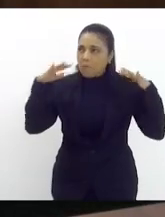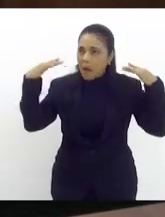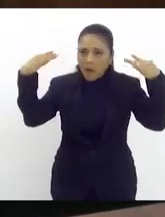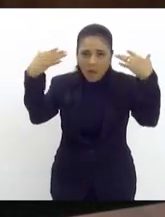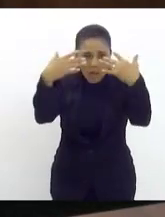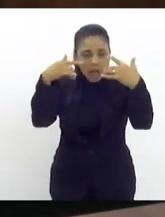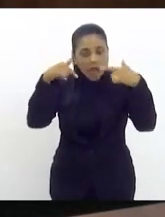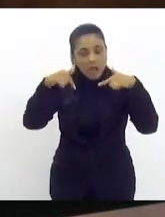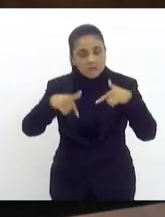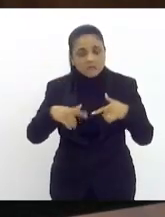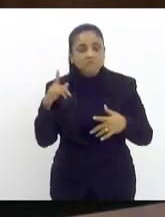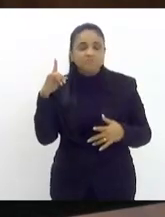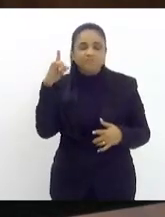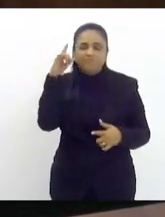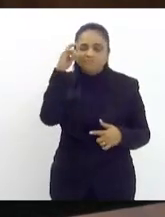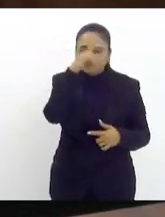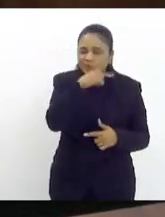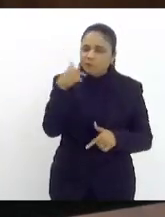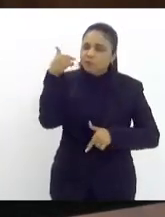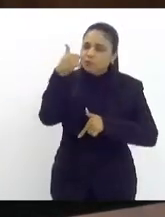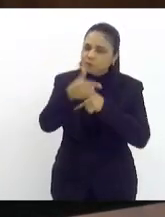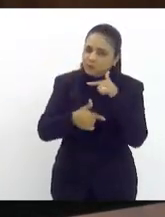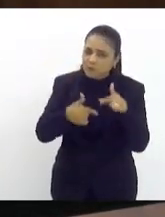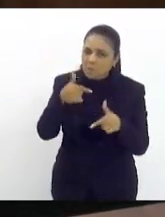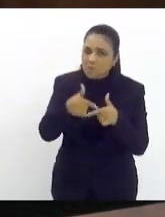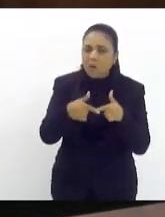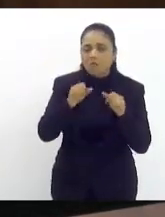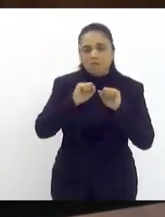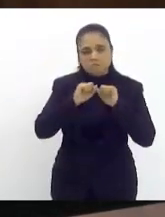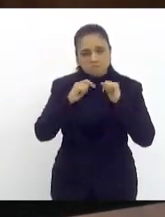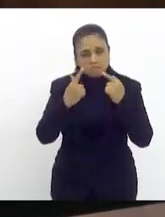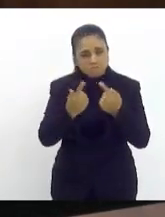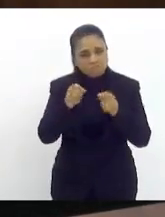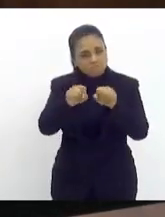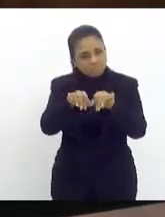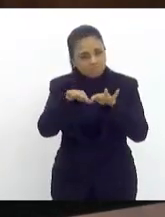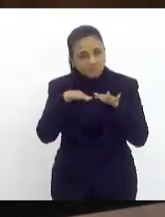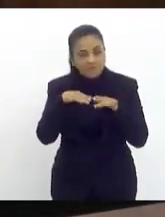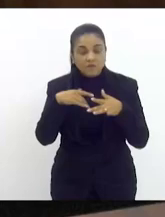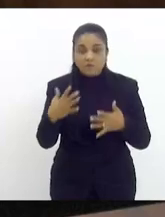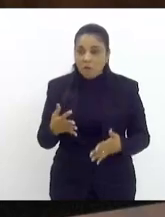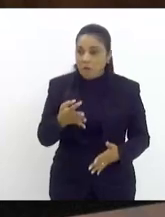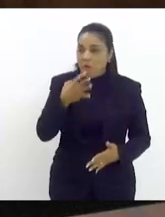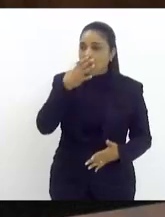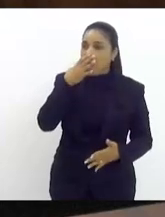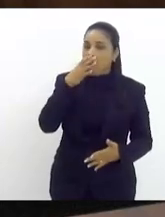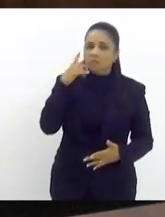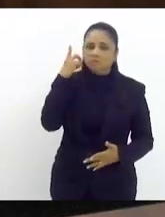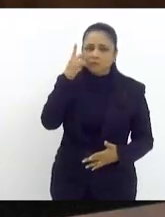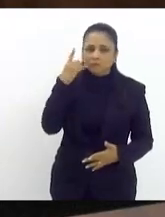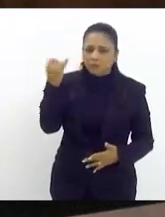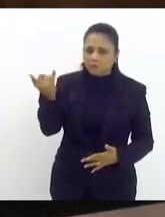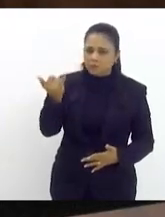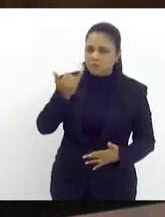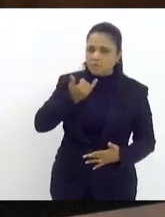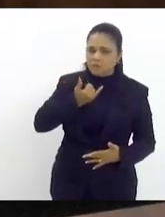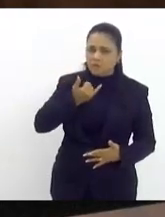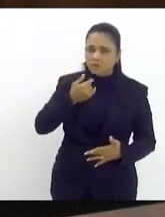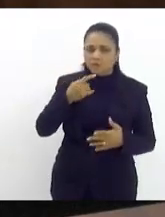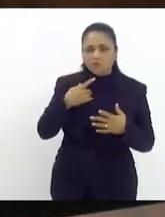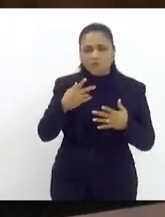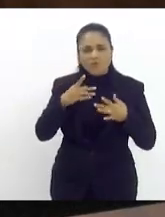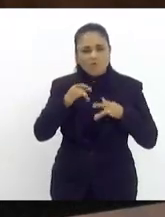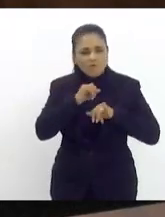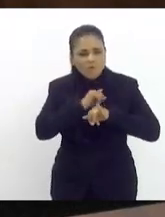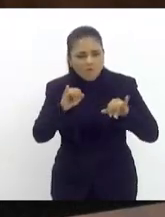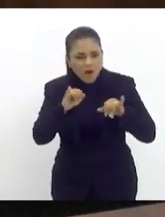Eu chego a ficar estarrecida com o que eu ouço aqui de determinados deputados. Quando se fala de vender a SEDAI, todo